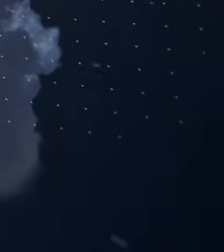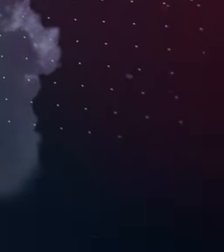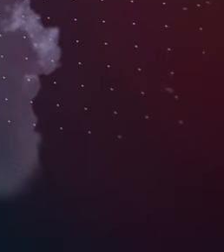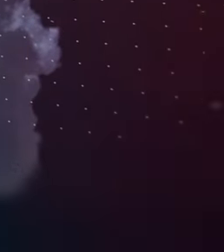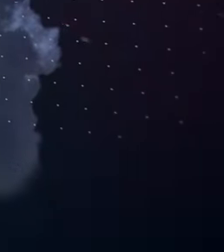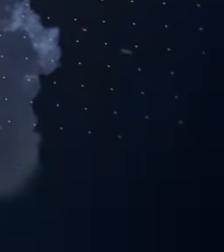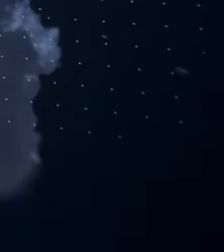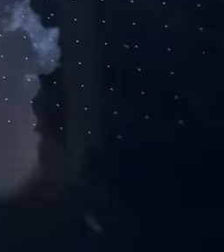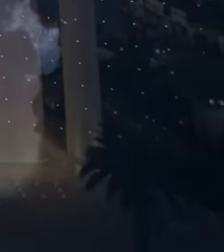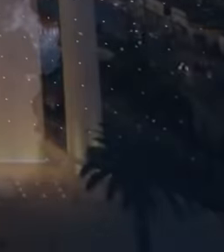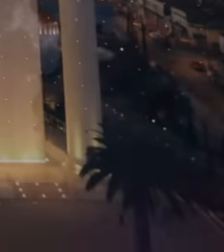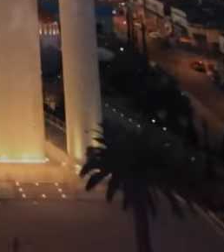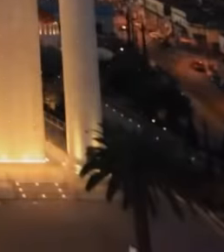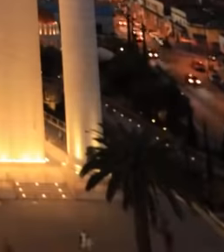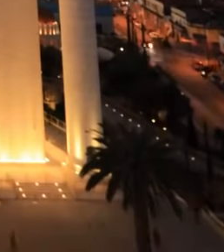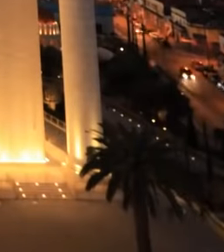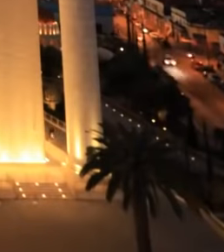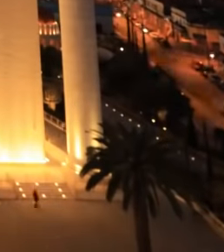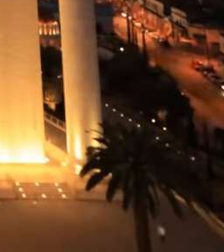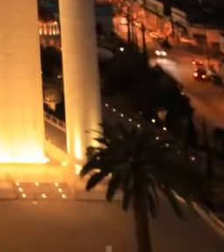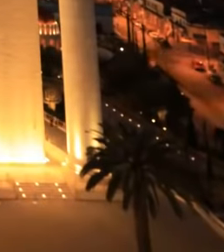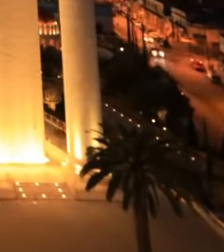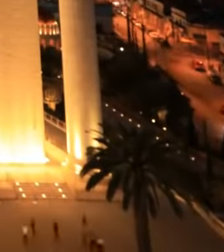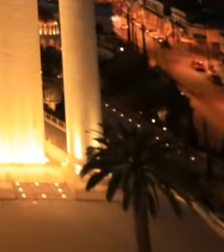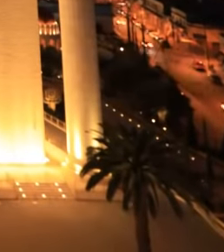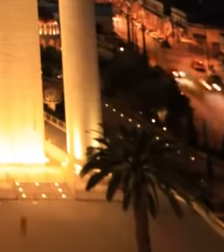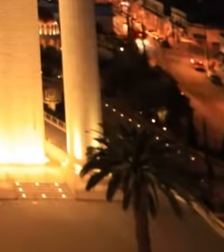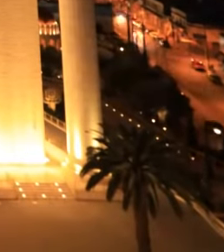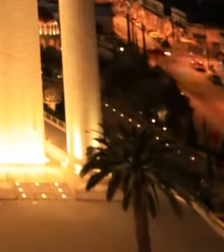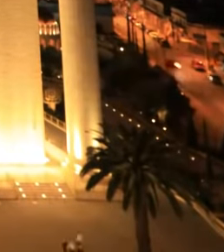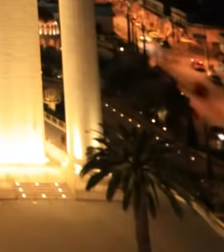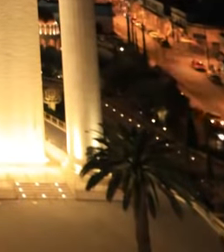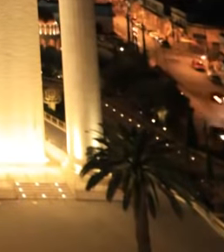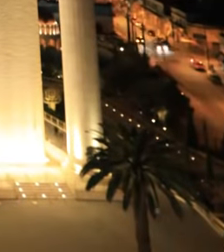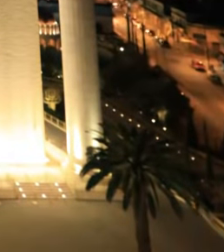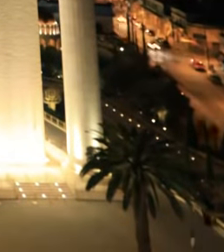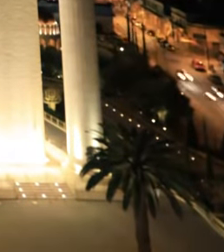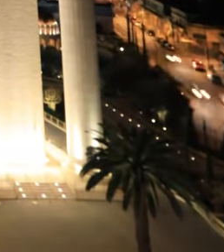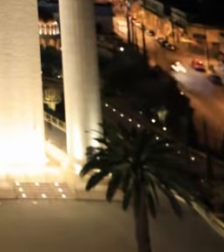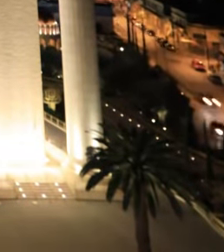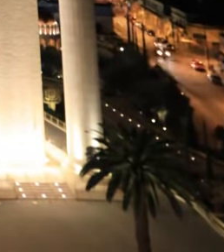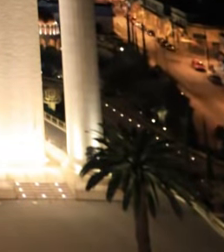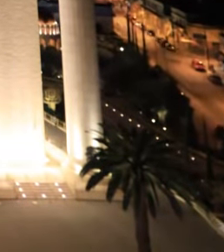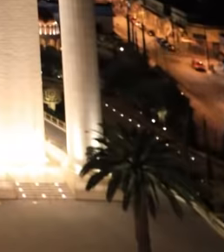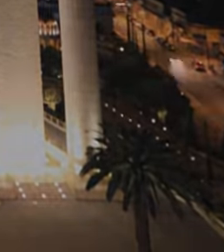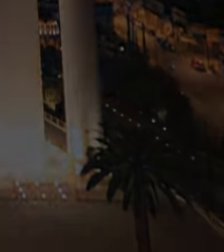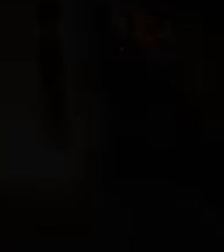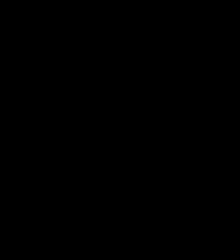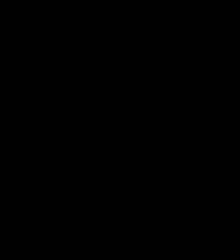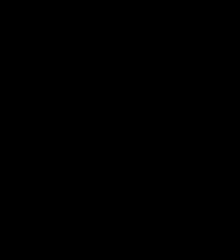do Espírito Santo. Avenida Celso Garcia, 605, Brás.